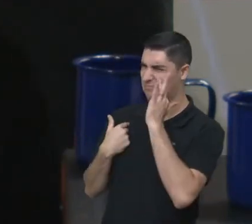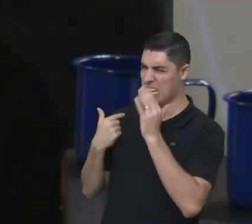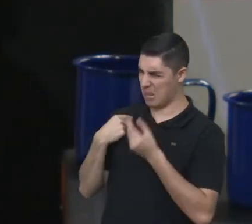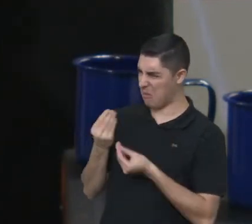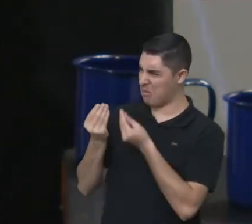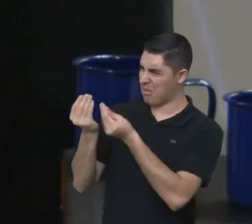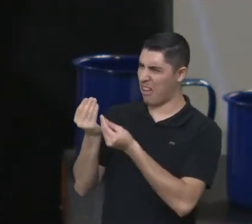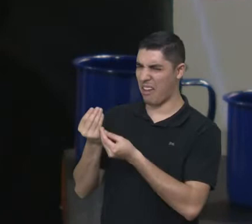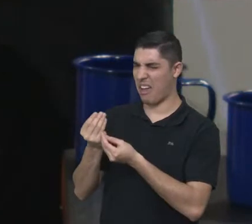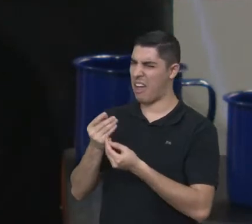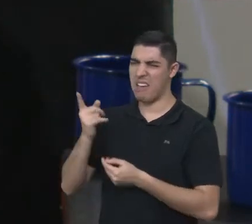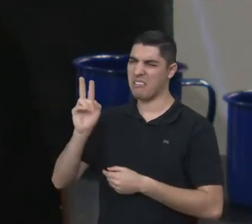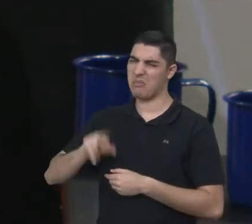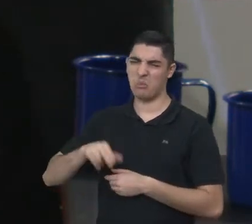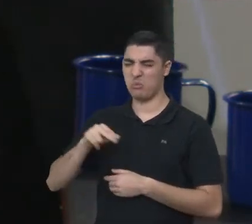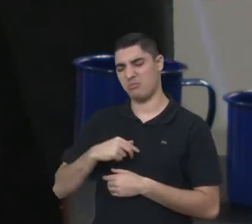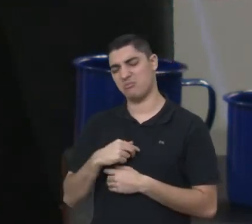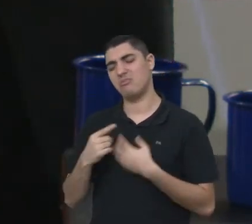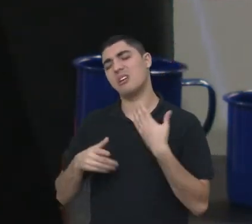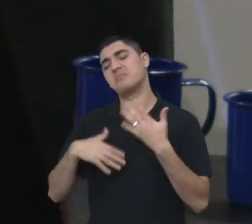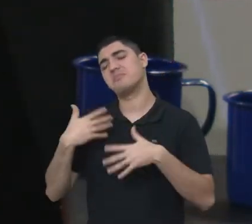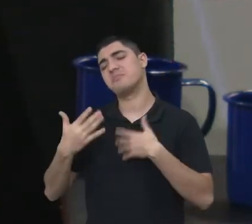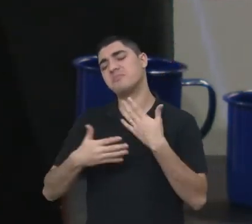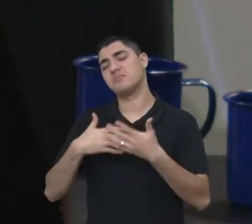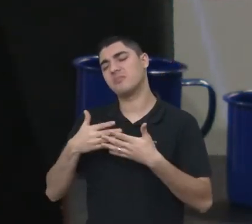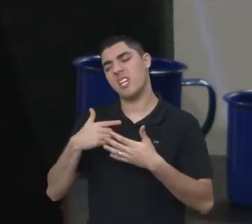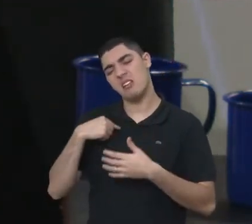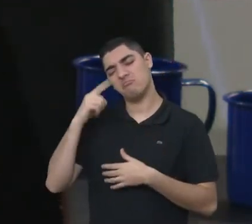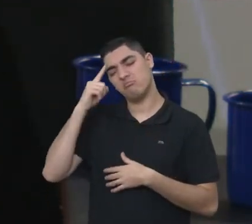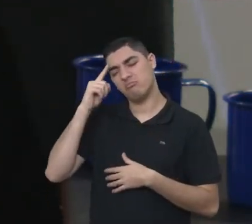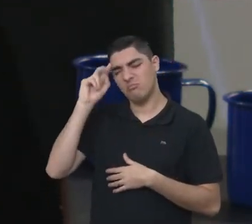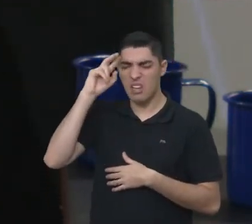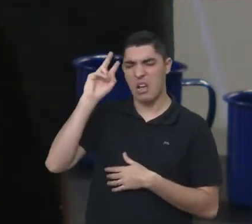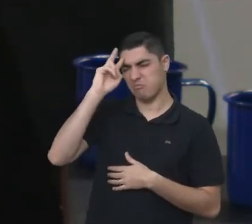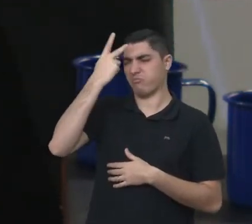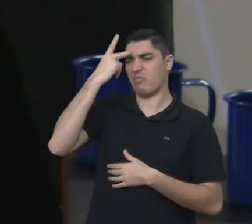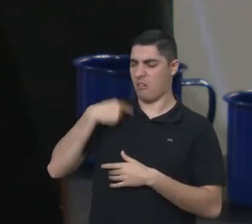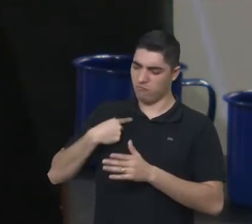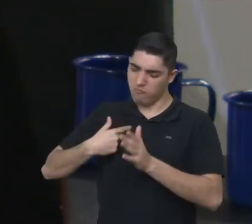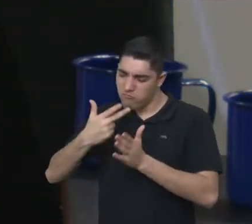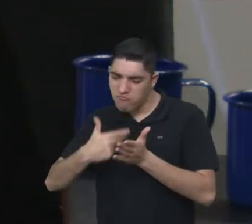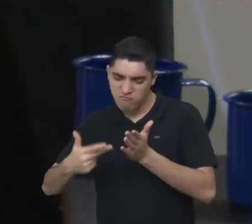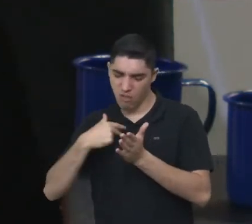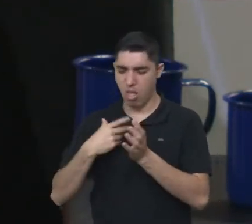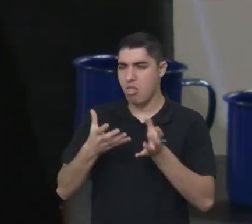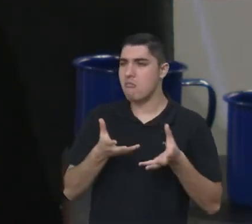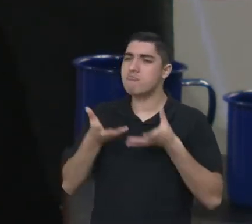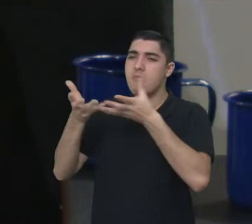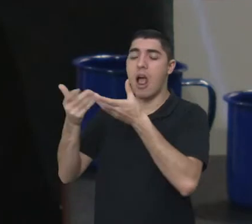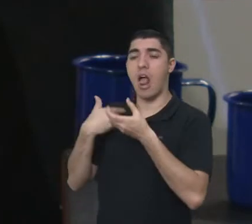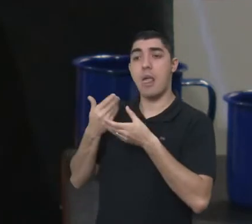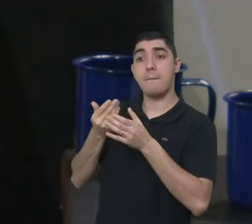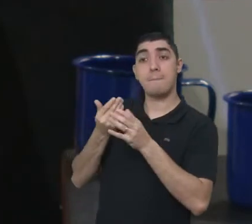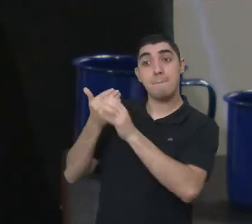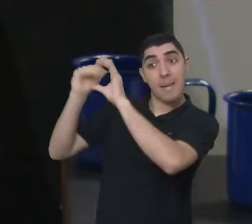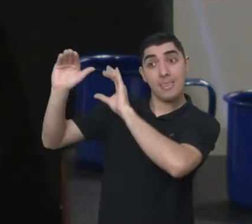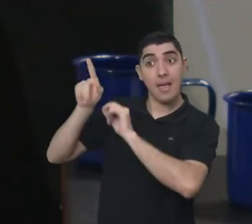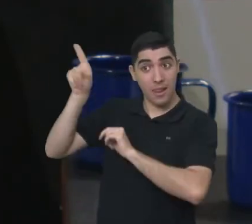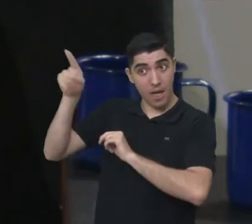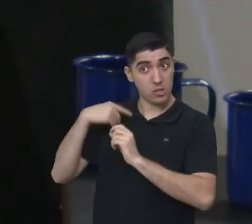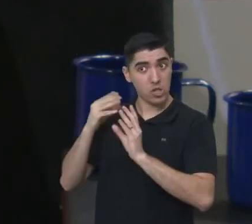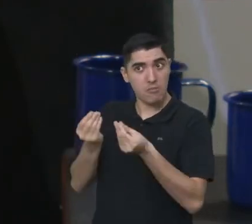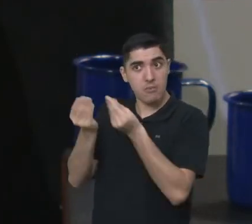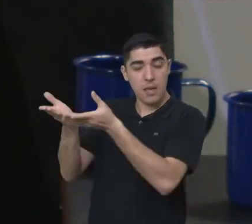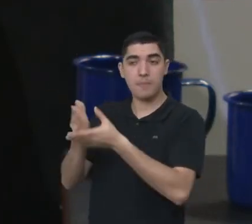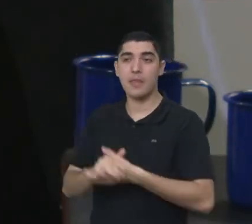Mas aí decidi mandar. Passou alguns dias, tinha até esquecido que eu mandei a almofada. Minha